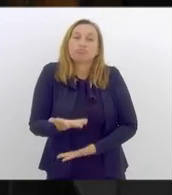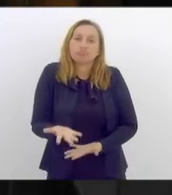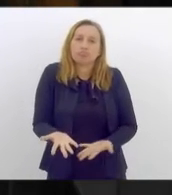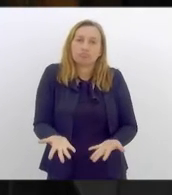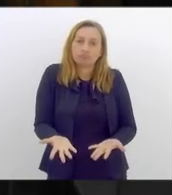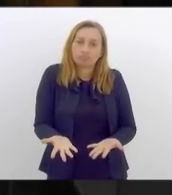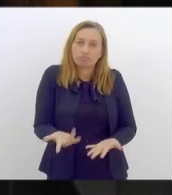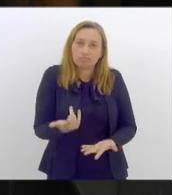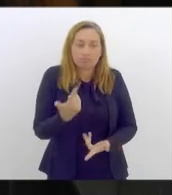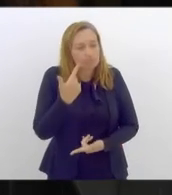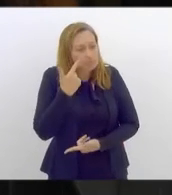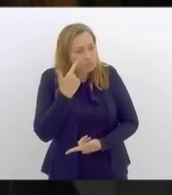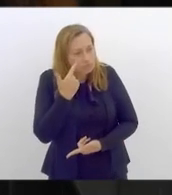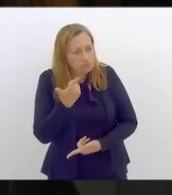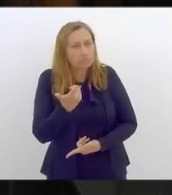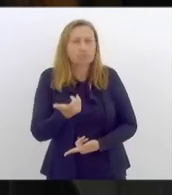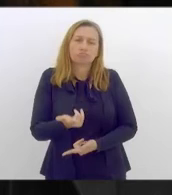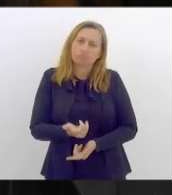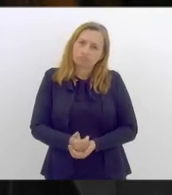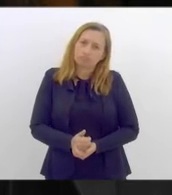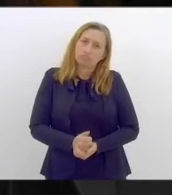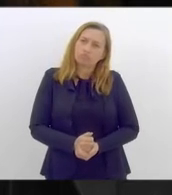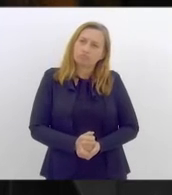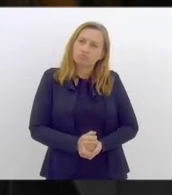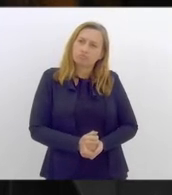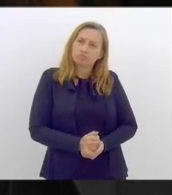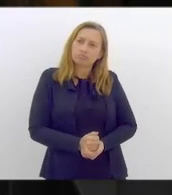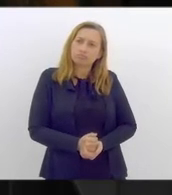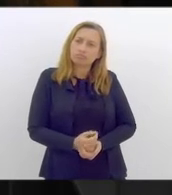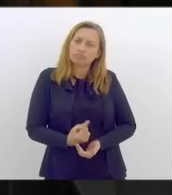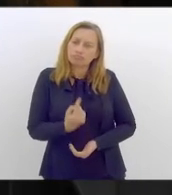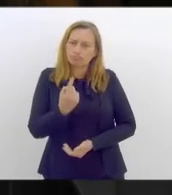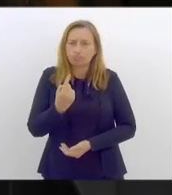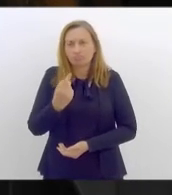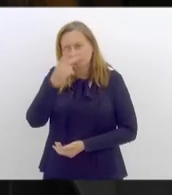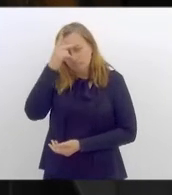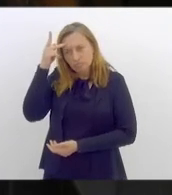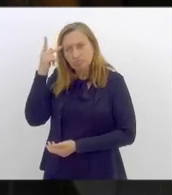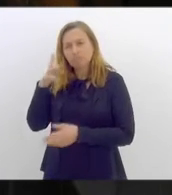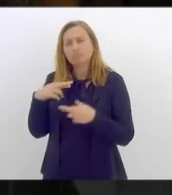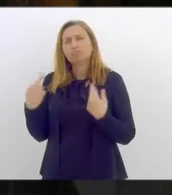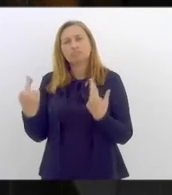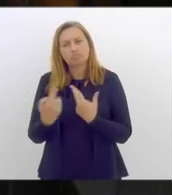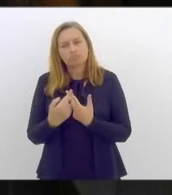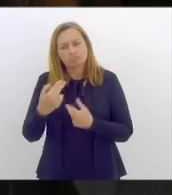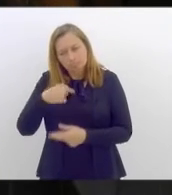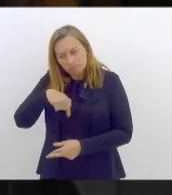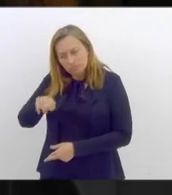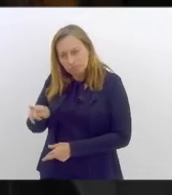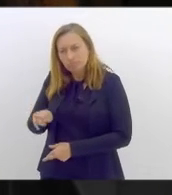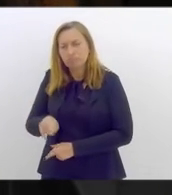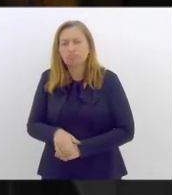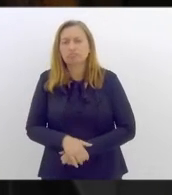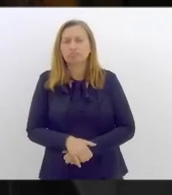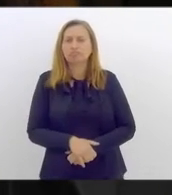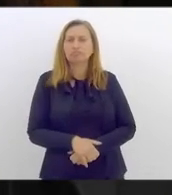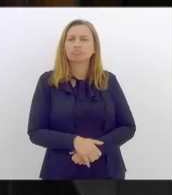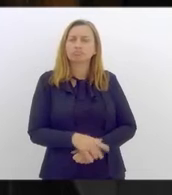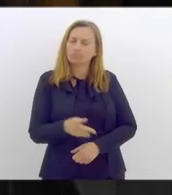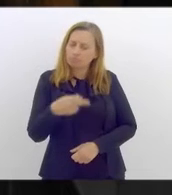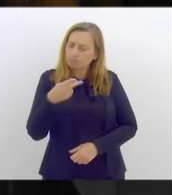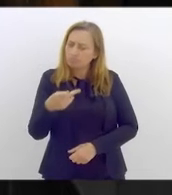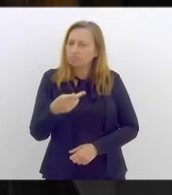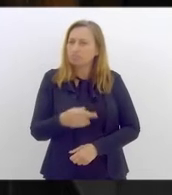de verificar um cidadão numa reunião que foi dizer assim